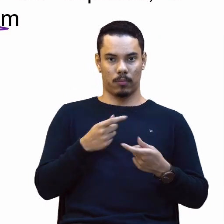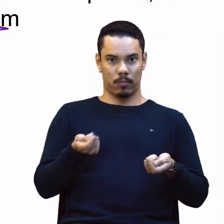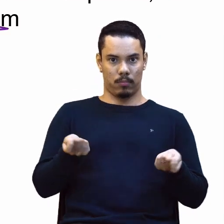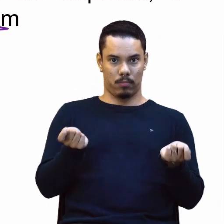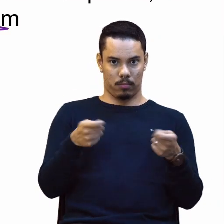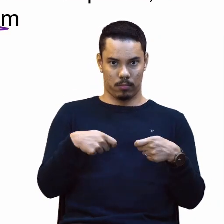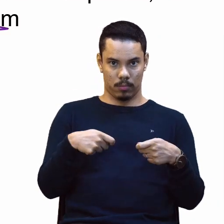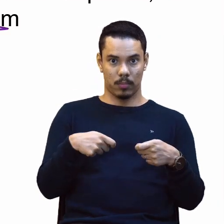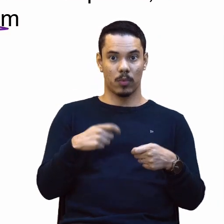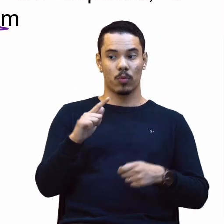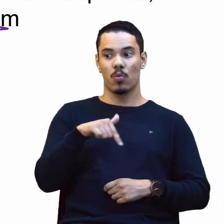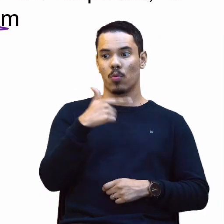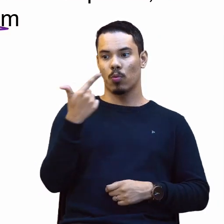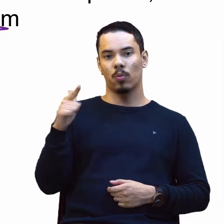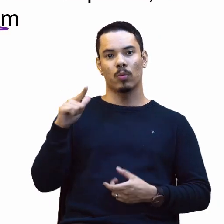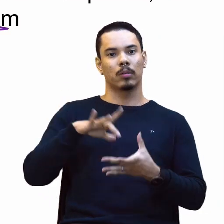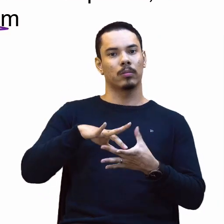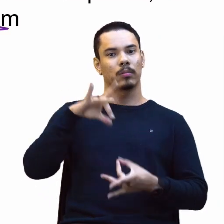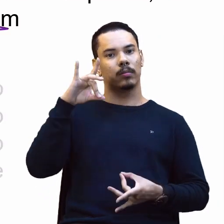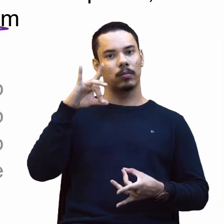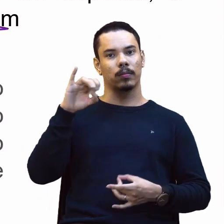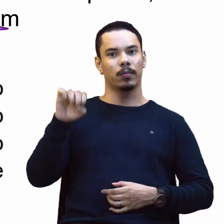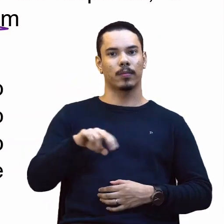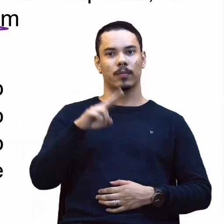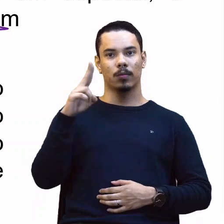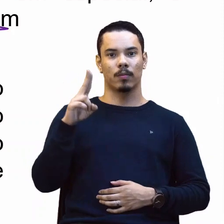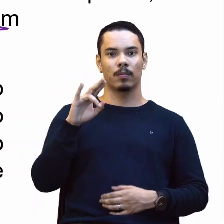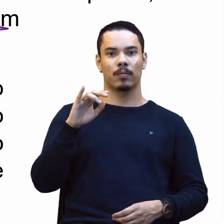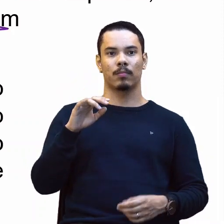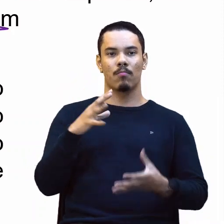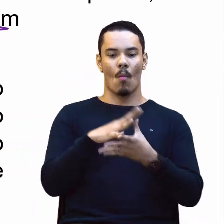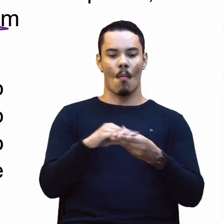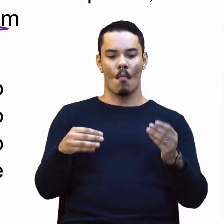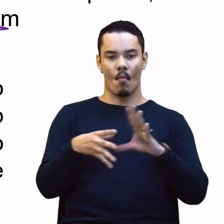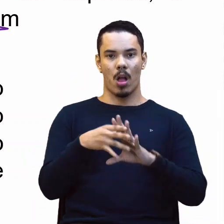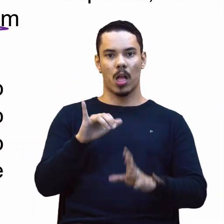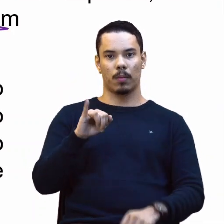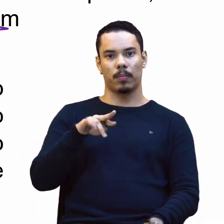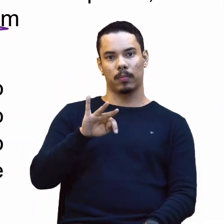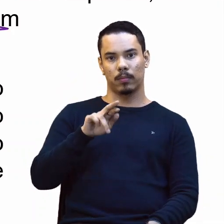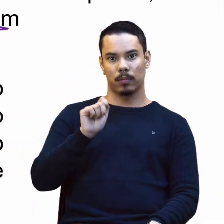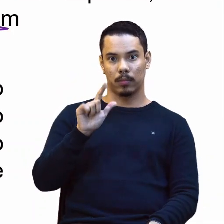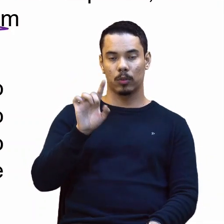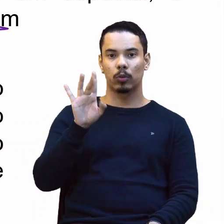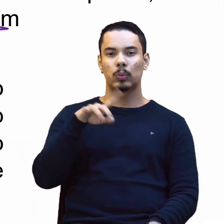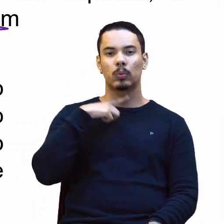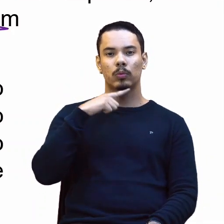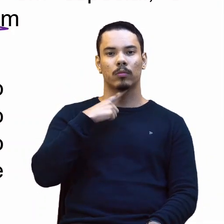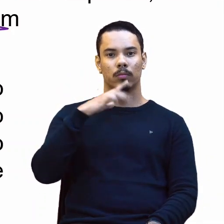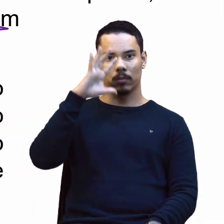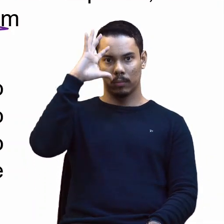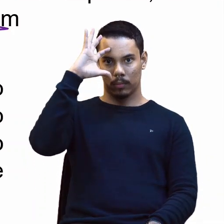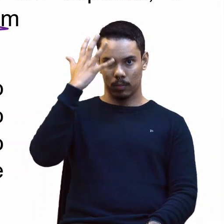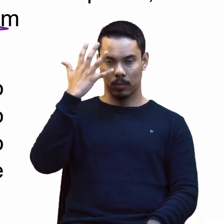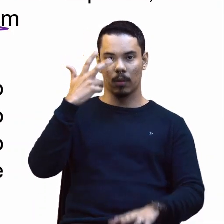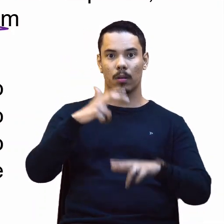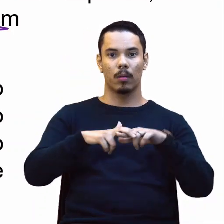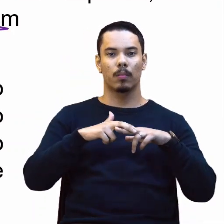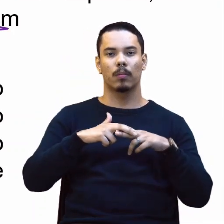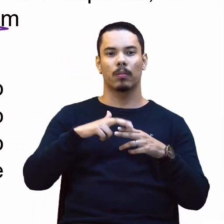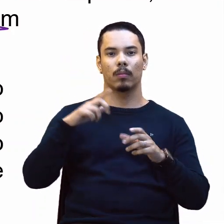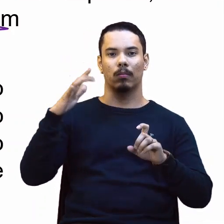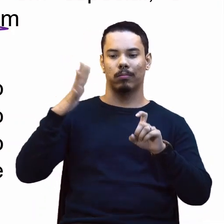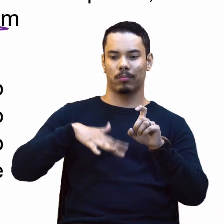intangível é espiritual ou imaterial. Só para tirar dúvida, ok? Portanto, a mitologia